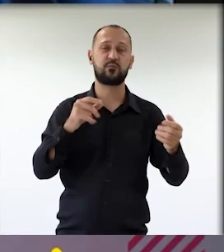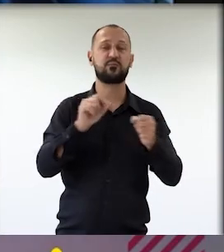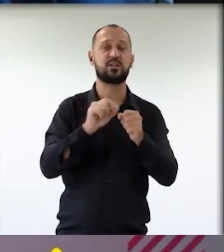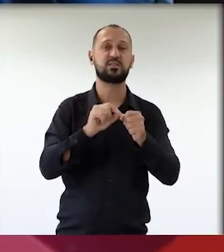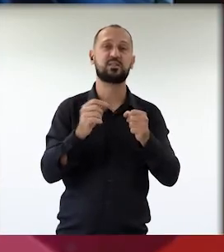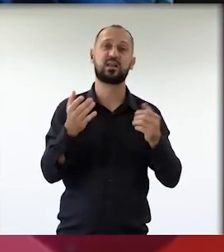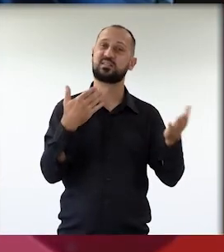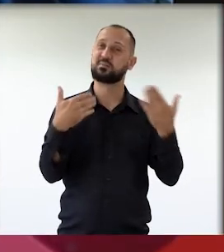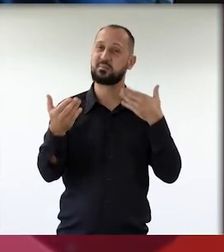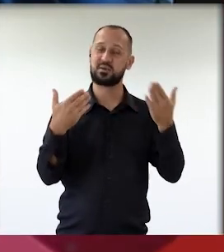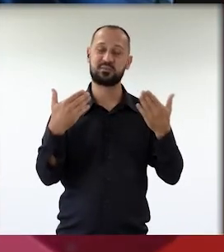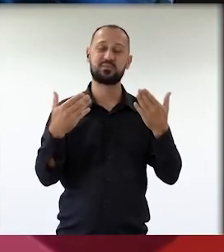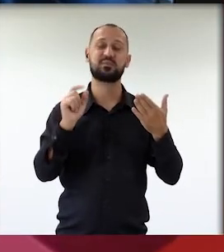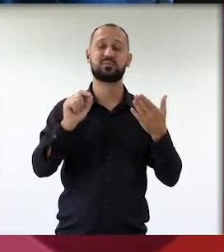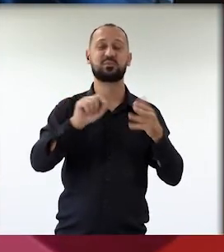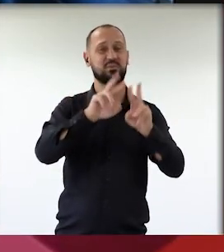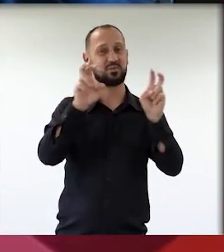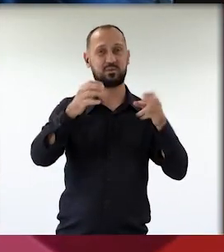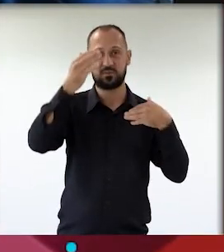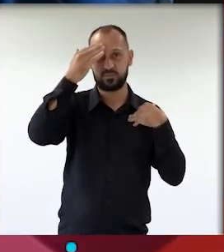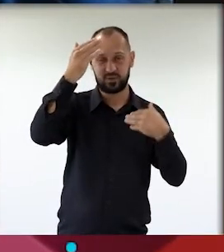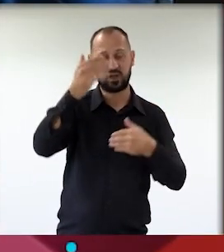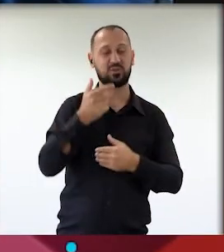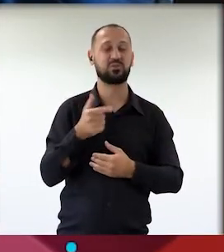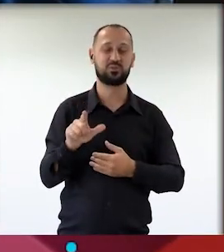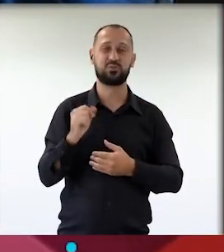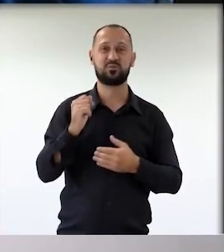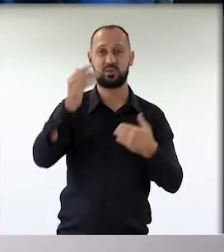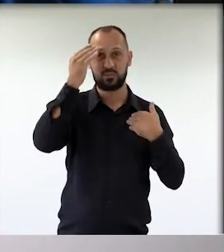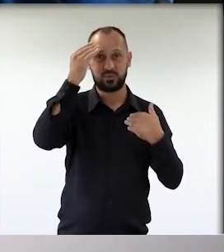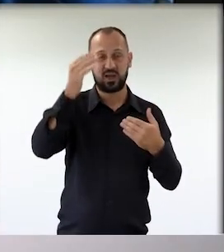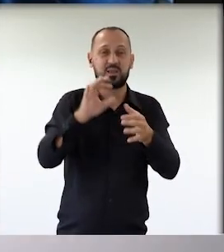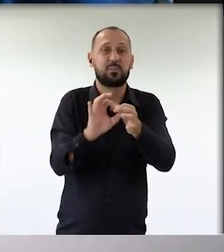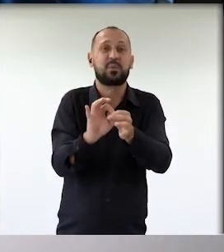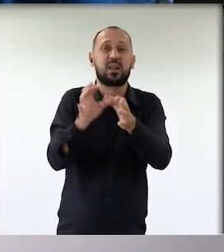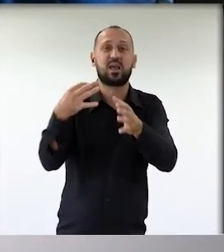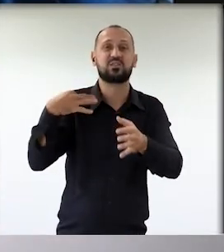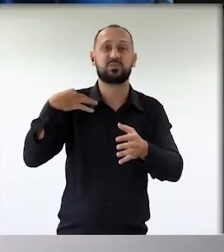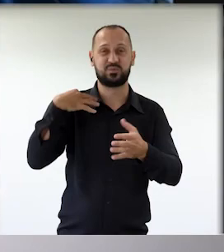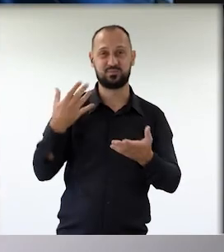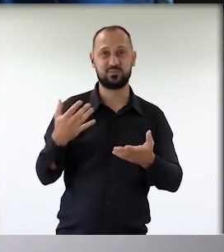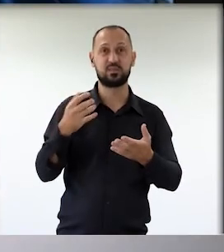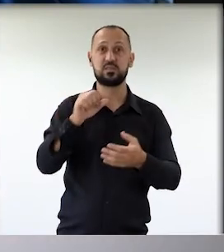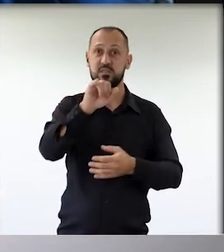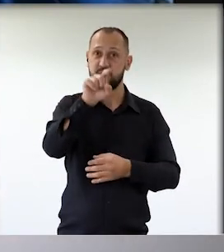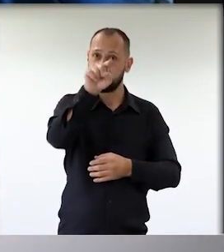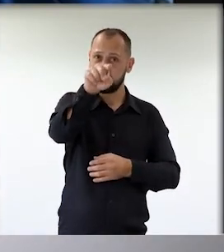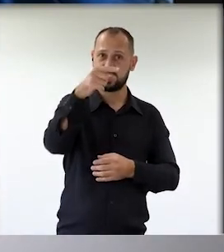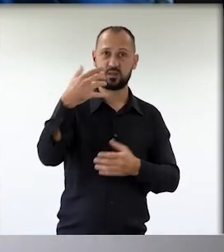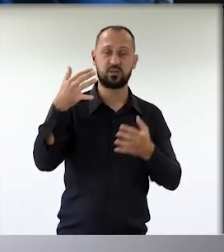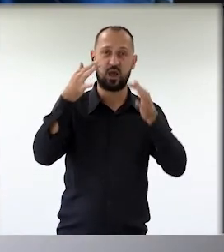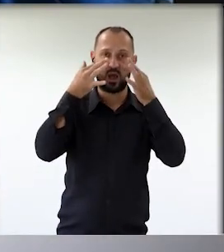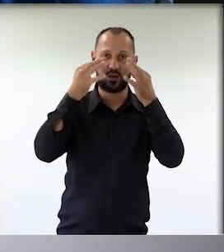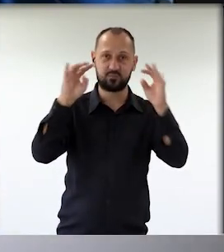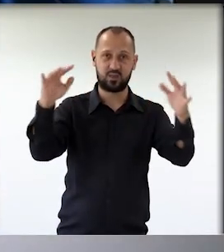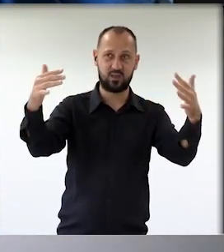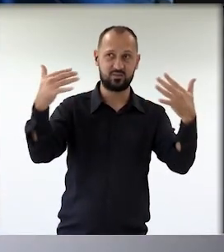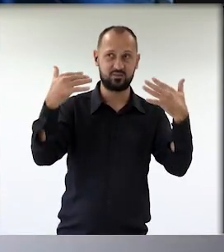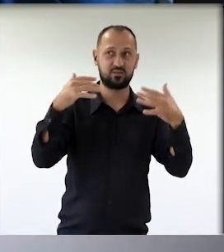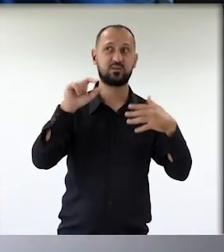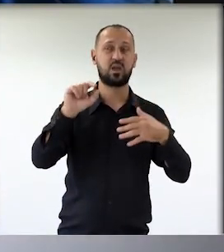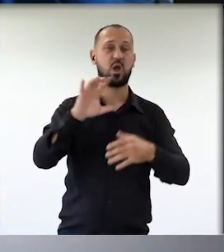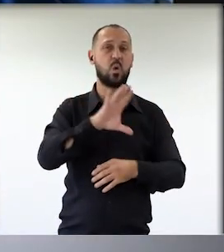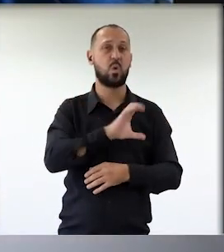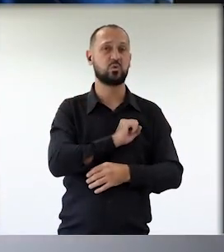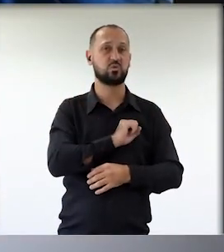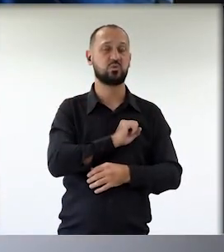trazer novidades e para bater outro papo a respeito do tema. Obrigada mais uma vez, obrigada pela disponibilidade. E se você que está acompanhando